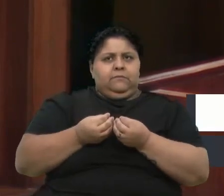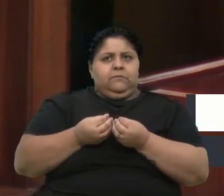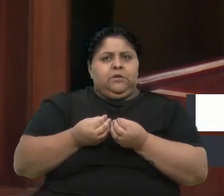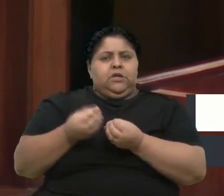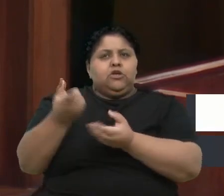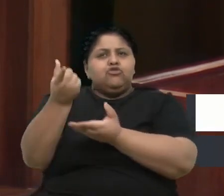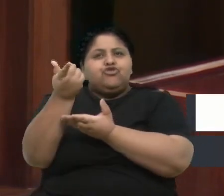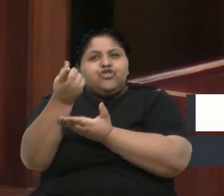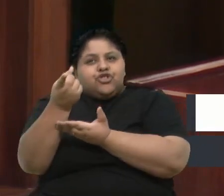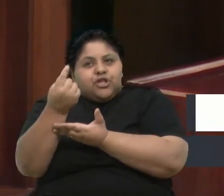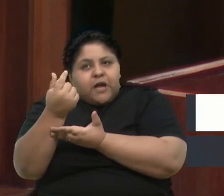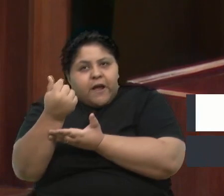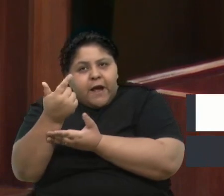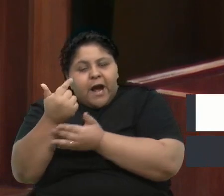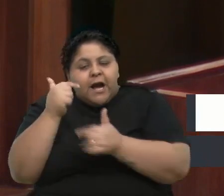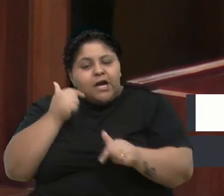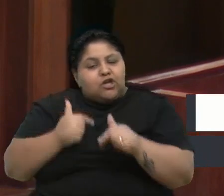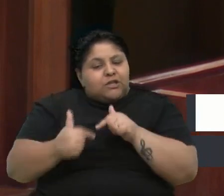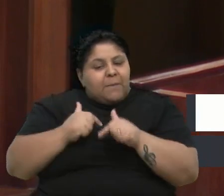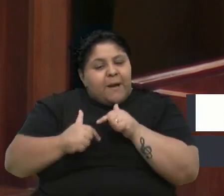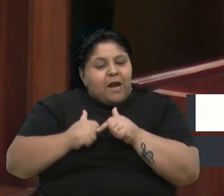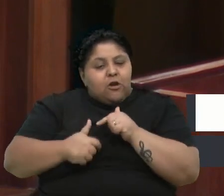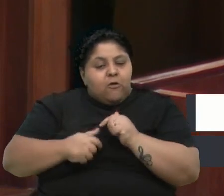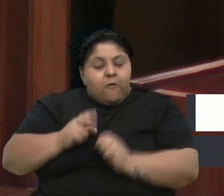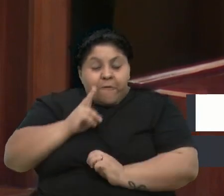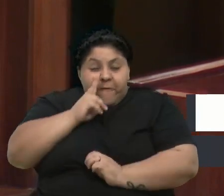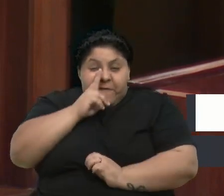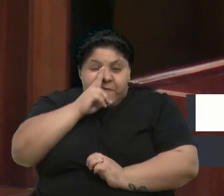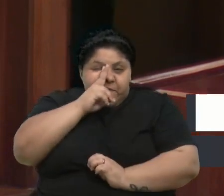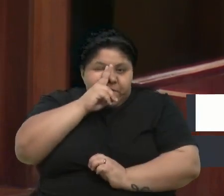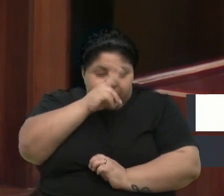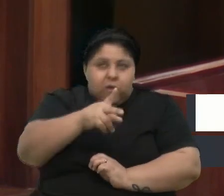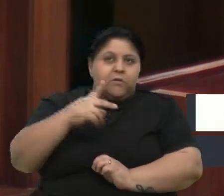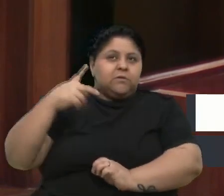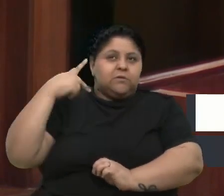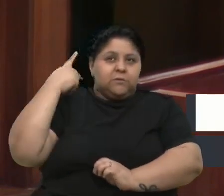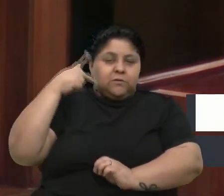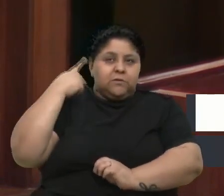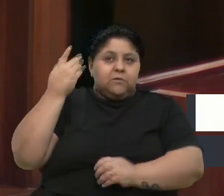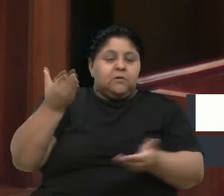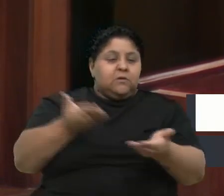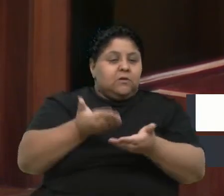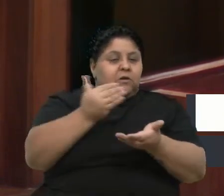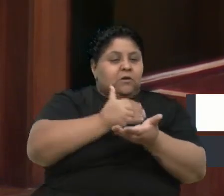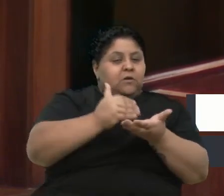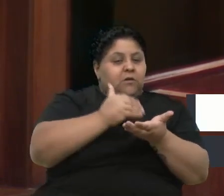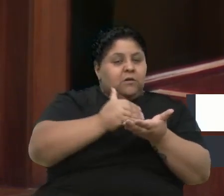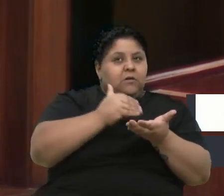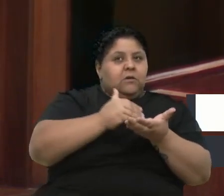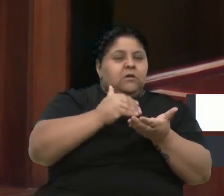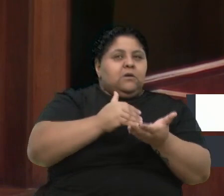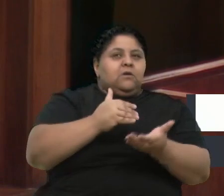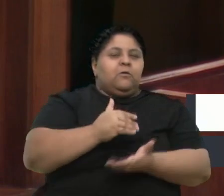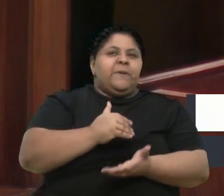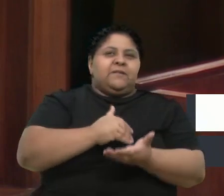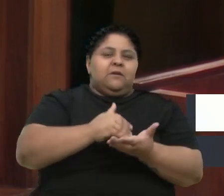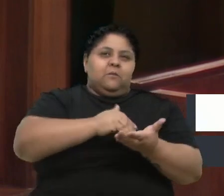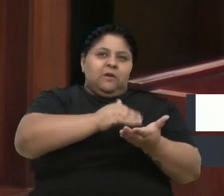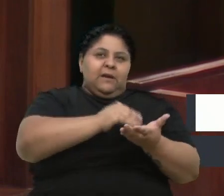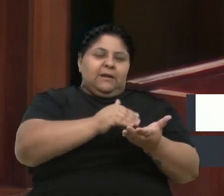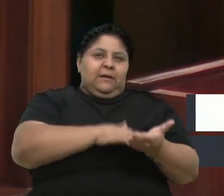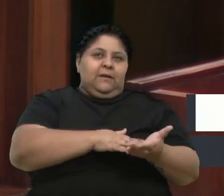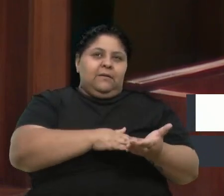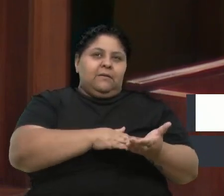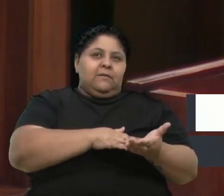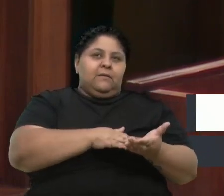recursos e há um trabalho intenso do vereador, agora secretário Wagner Petrini, na Secretaria de Habitação, junto com a